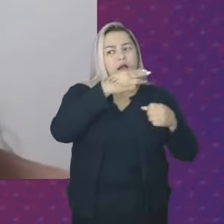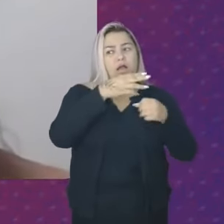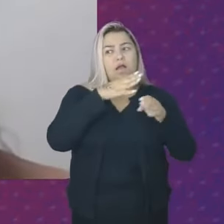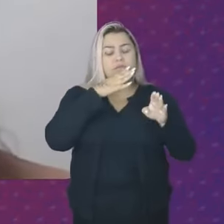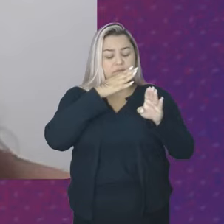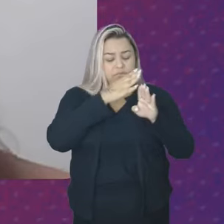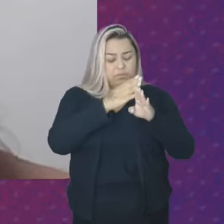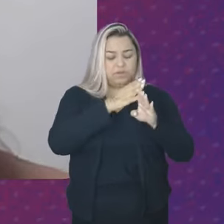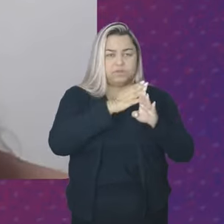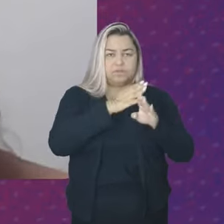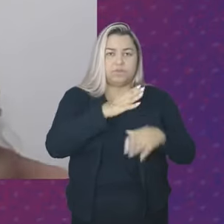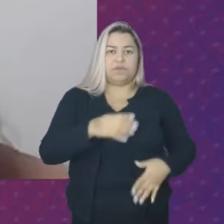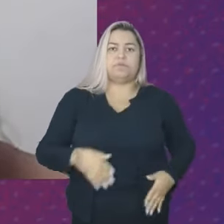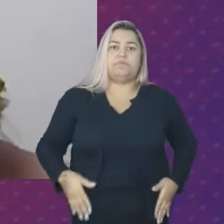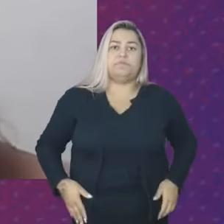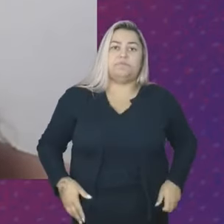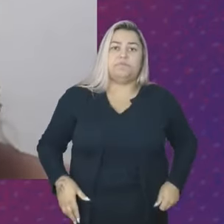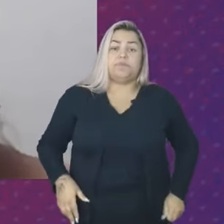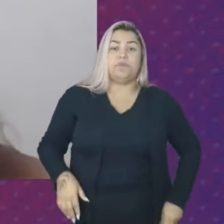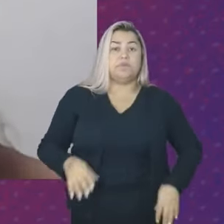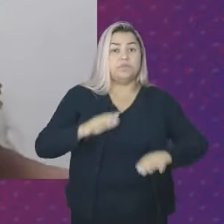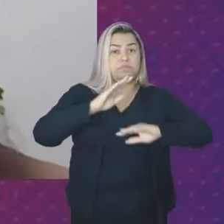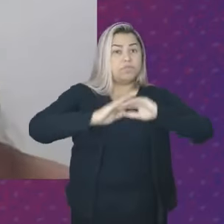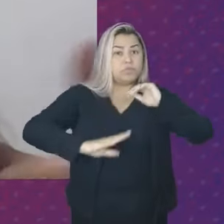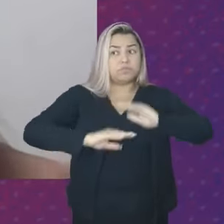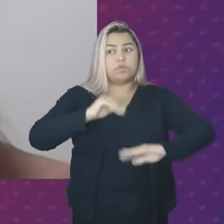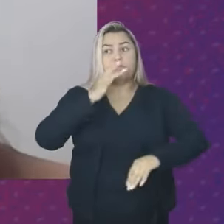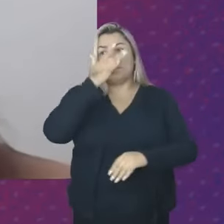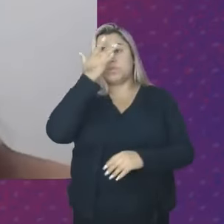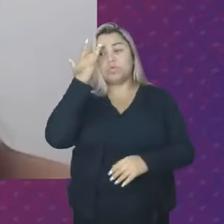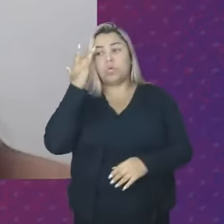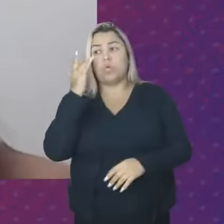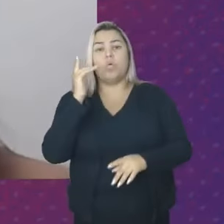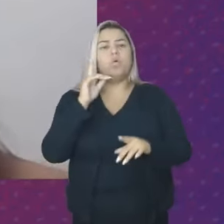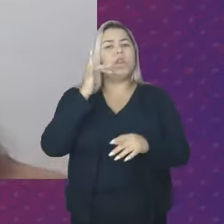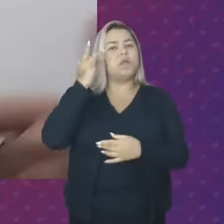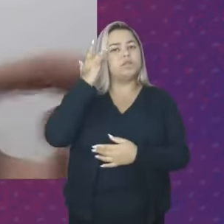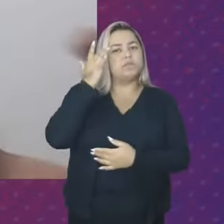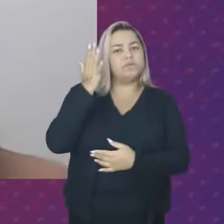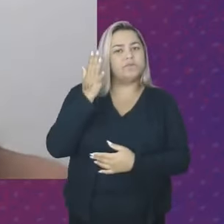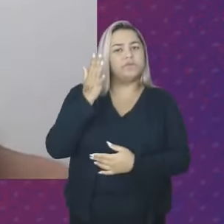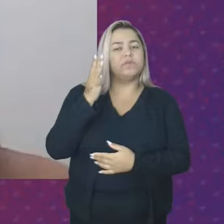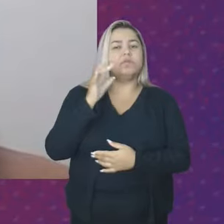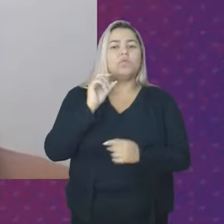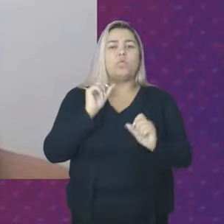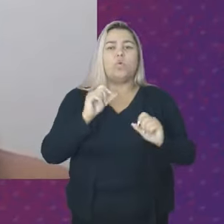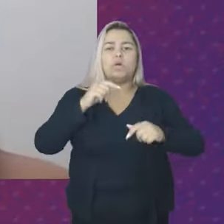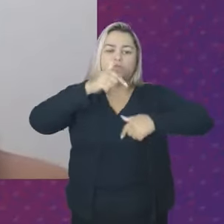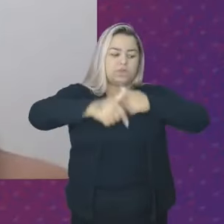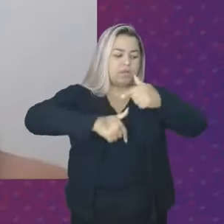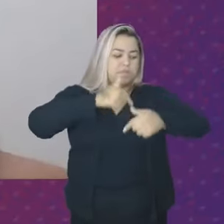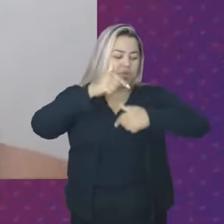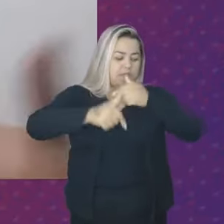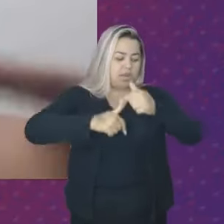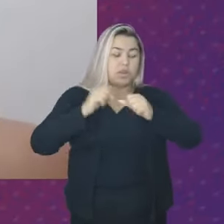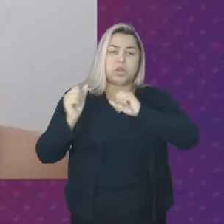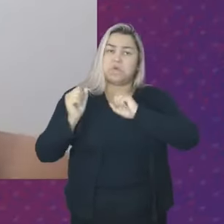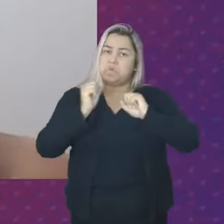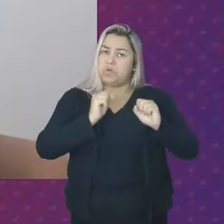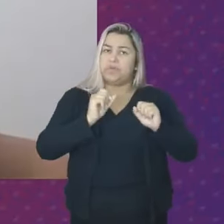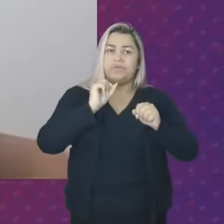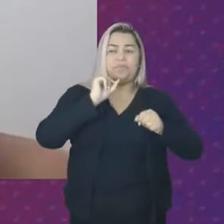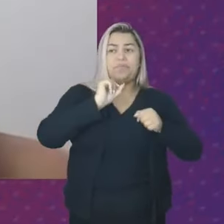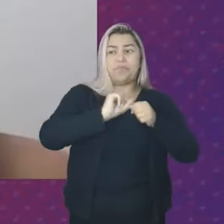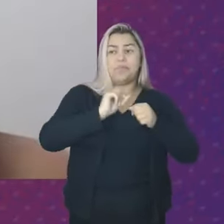principais formas de atuação dessa pessoa, né? O que ela tem mais facilidade, qual é o trabalho que ela pode executar. Às vezes é